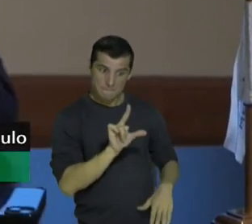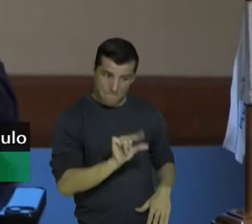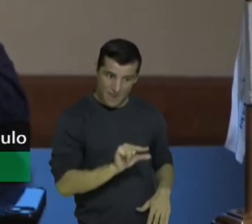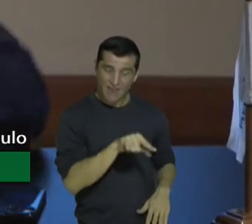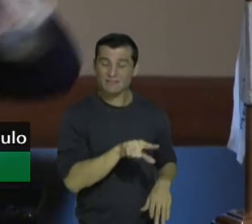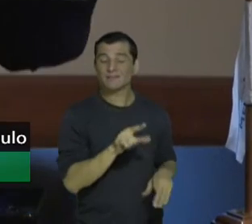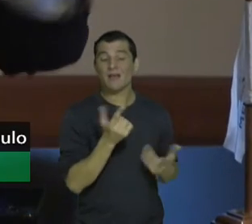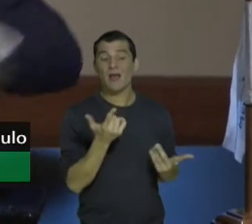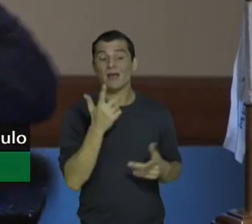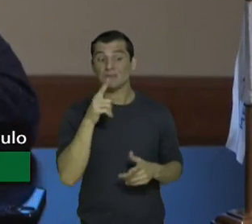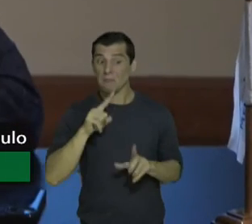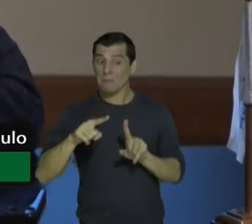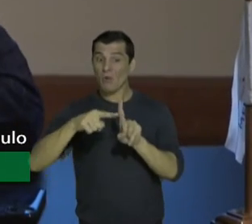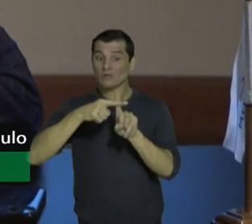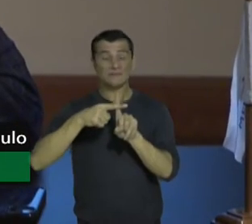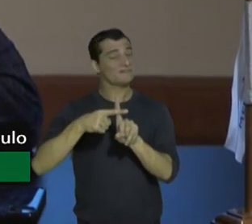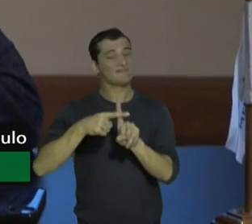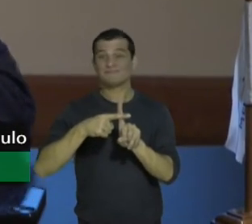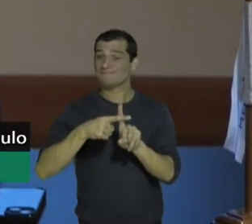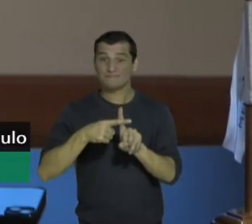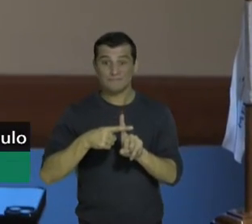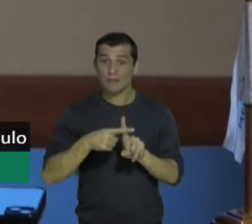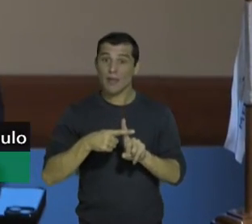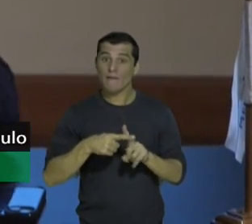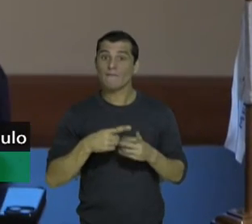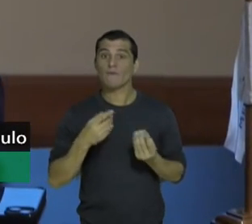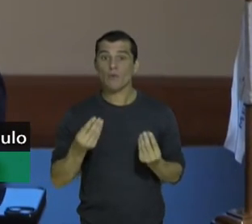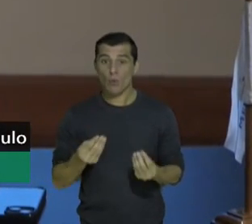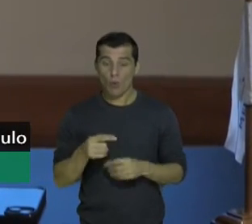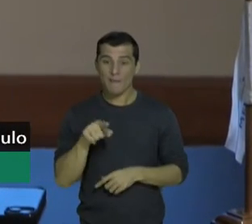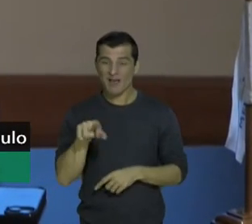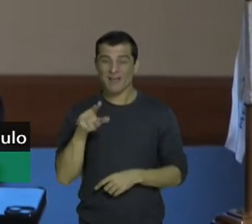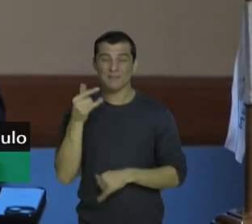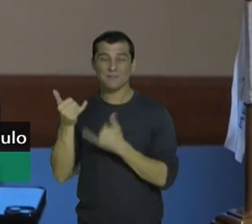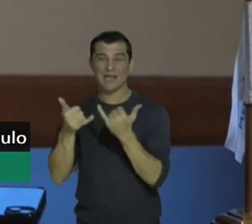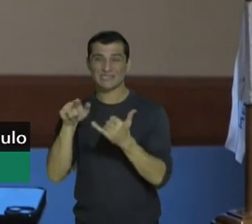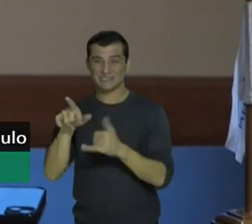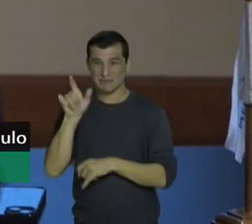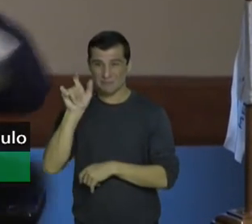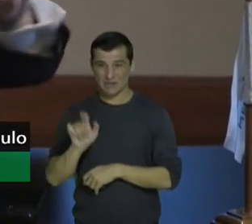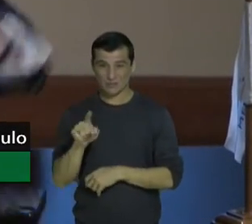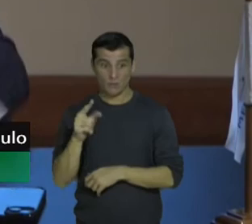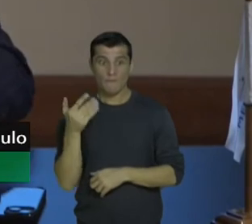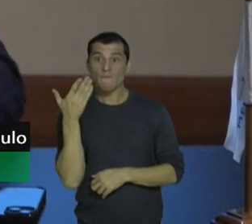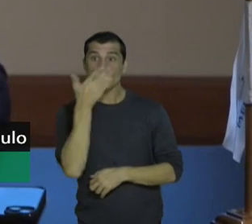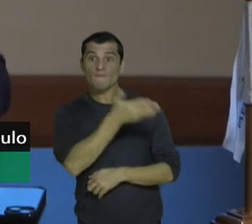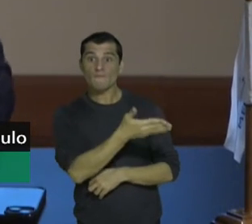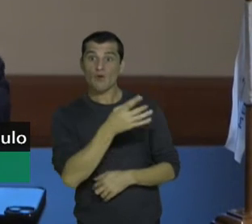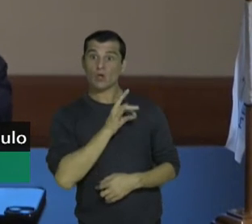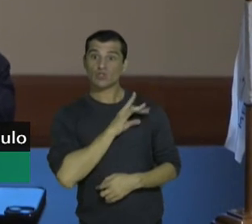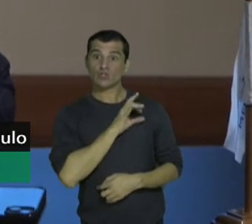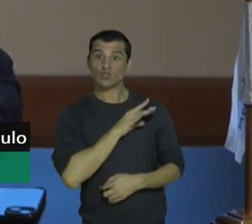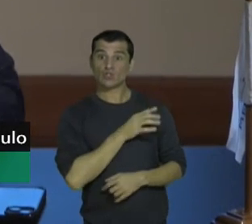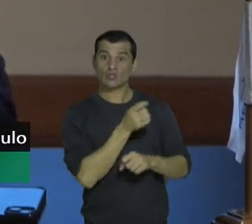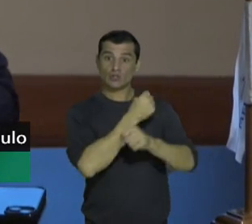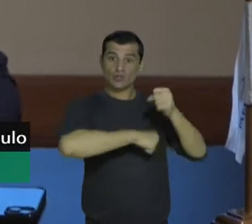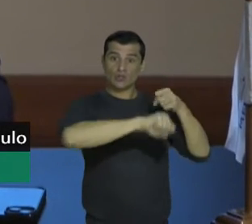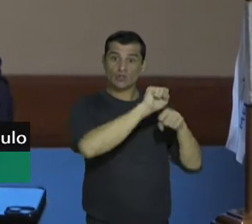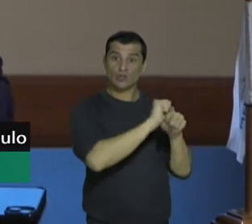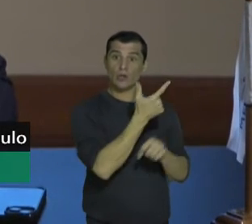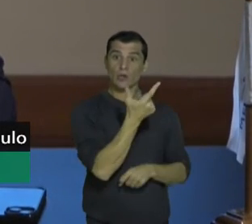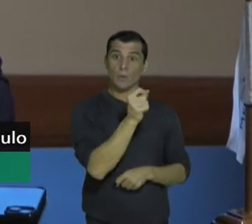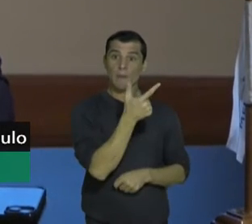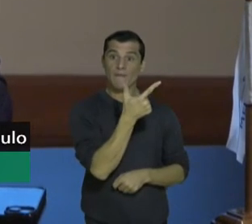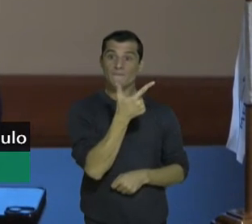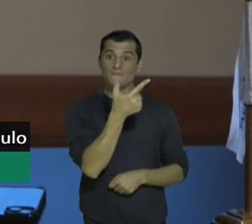tava brincando eu eu eu cheguei no Chile em 2020 e tinha morado 4 anos na Suíça e na Suíça vocês sabem né você não